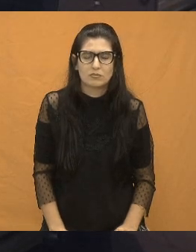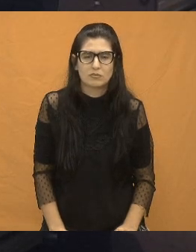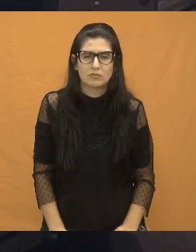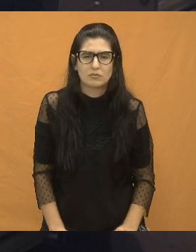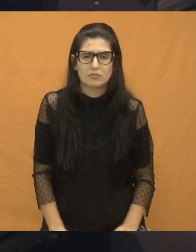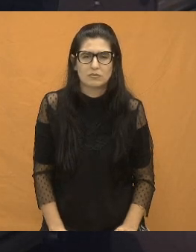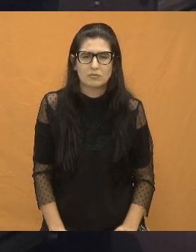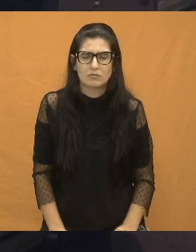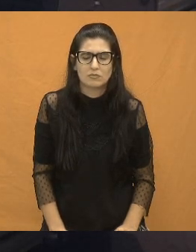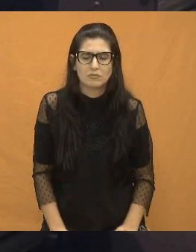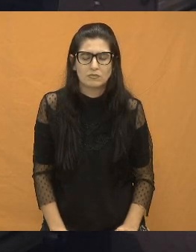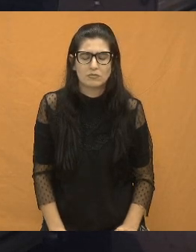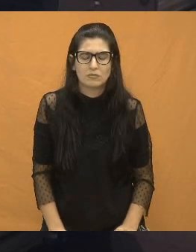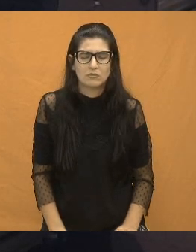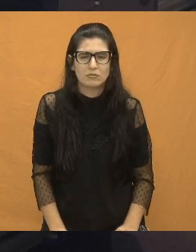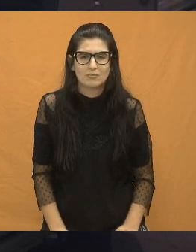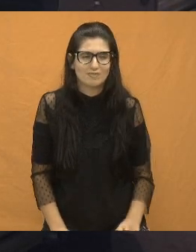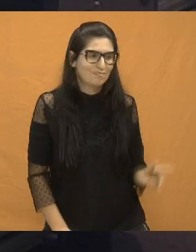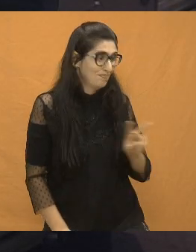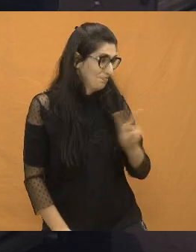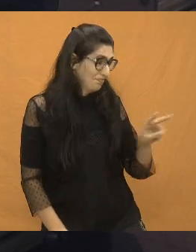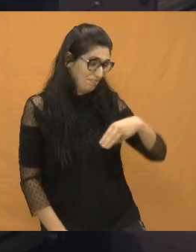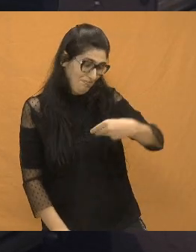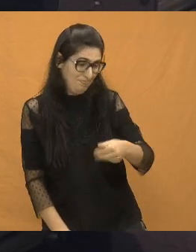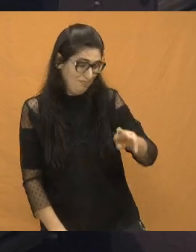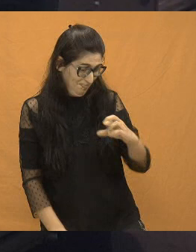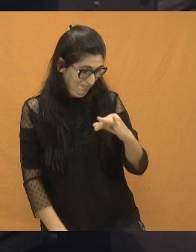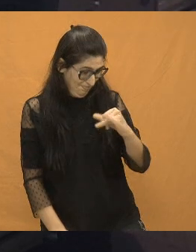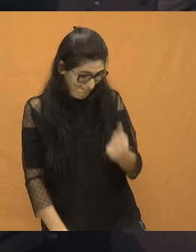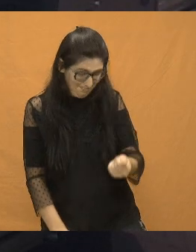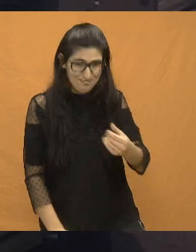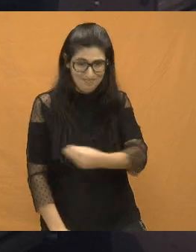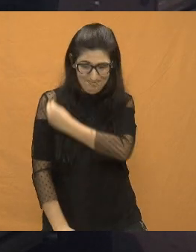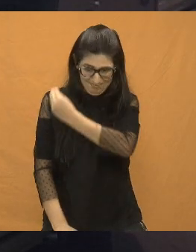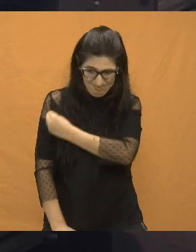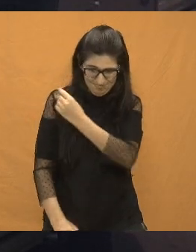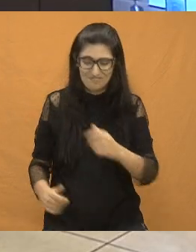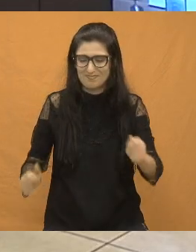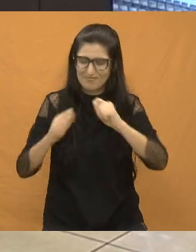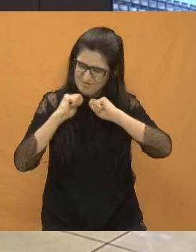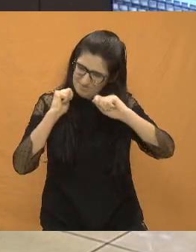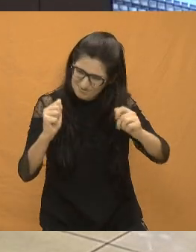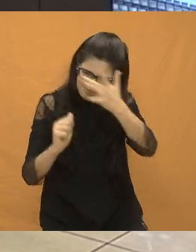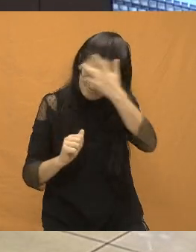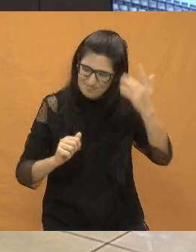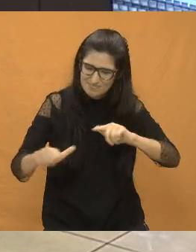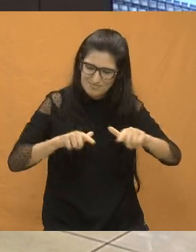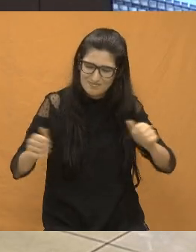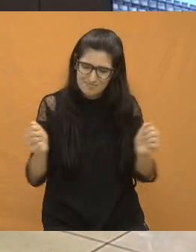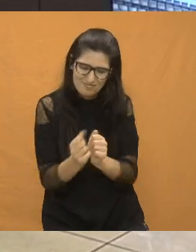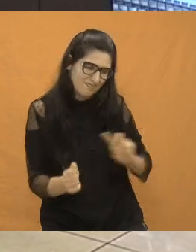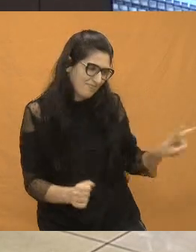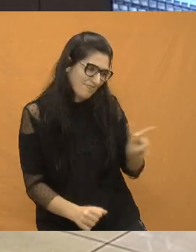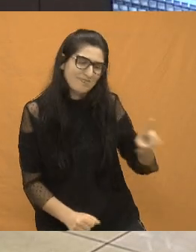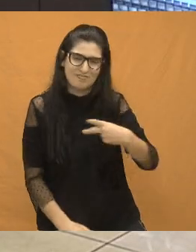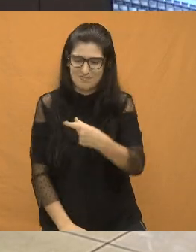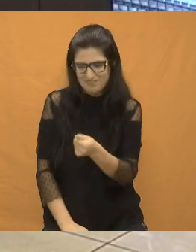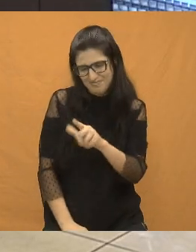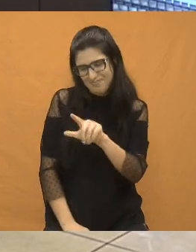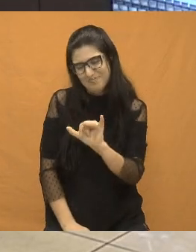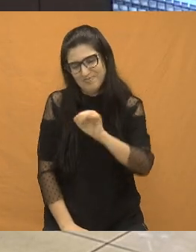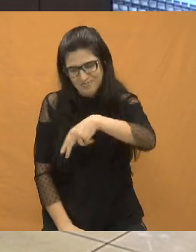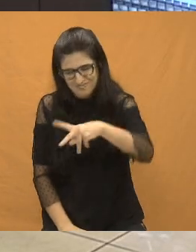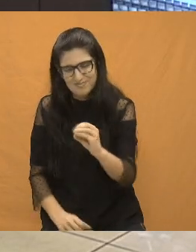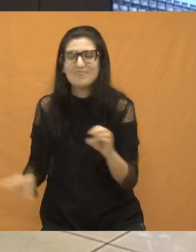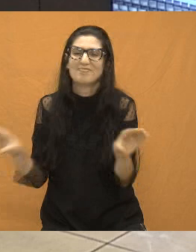Em tempo aqui registrar a presença da vereadora doutora Márcia, assessoria também do vereador Paulinho do Esporte e do vereador